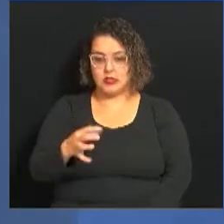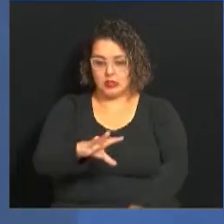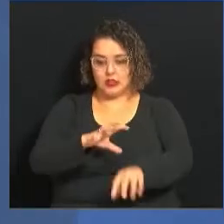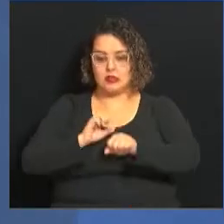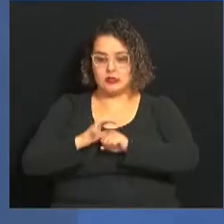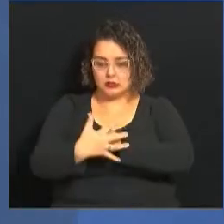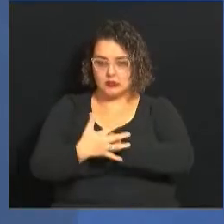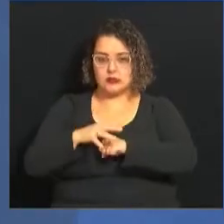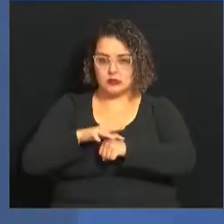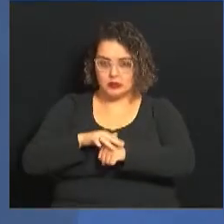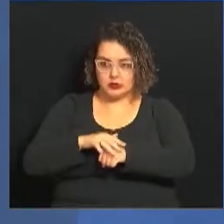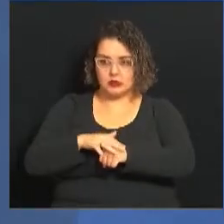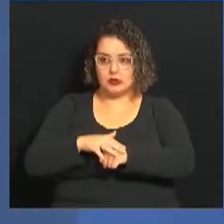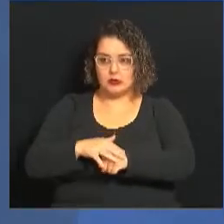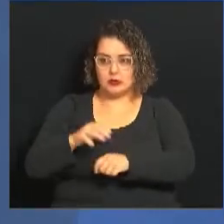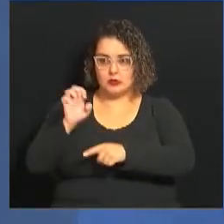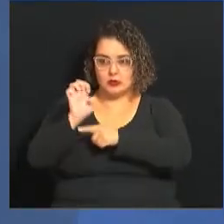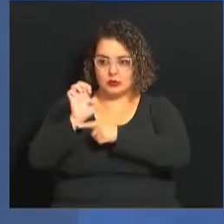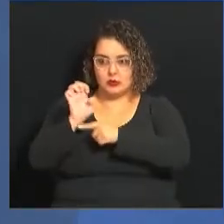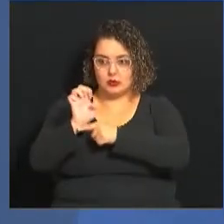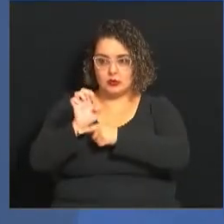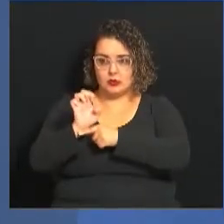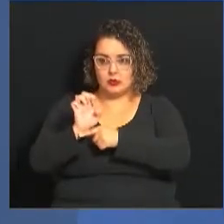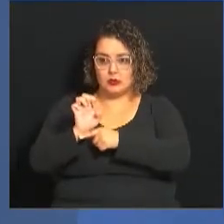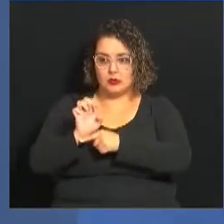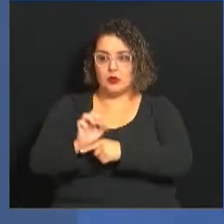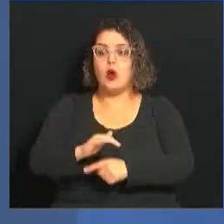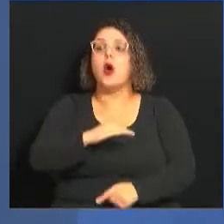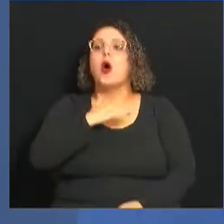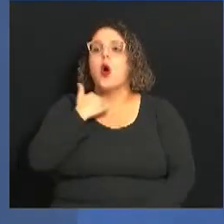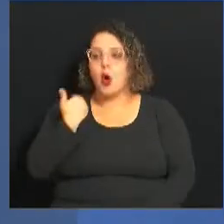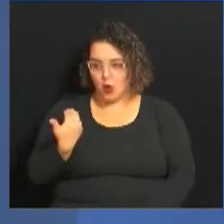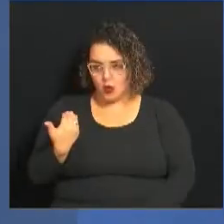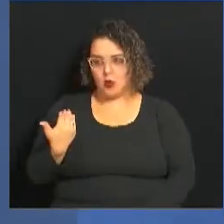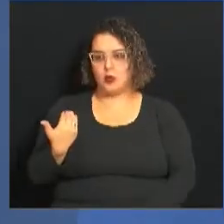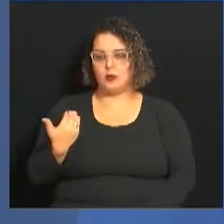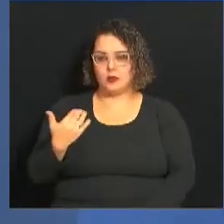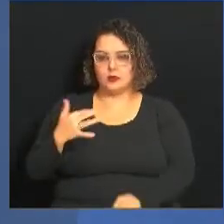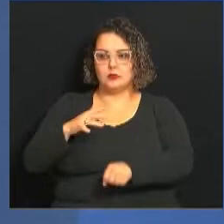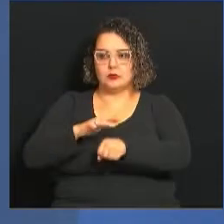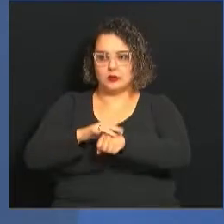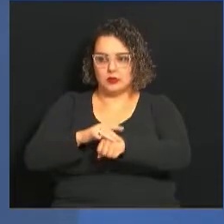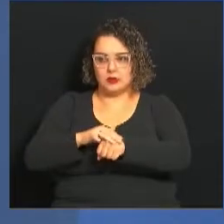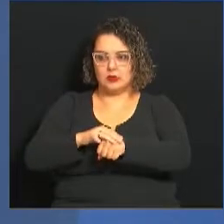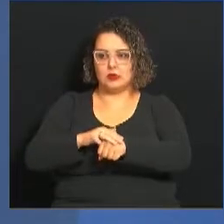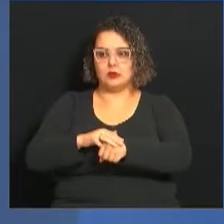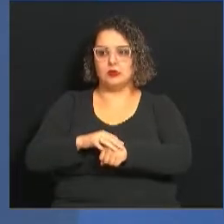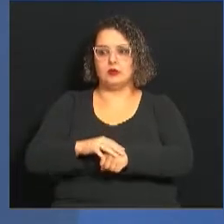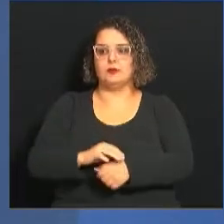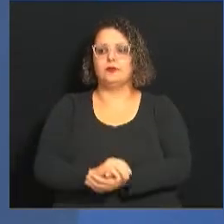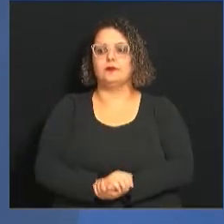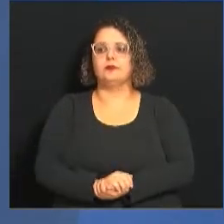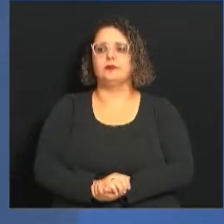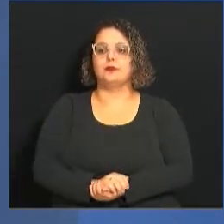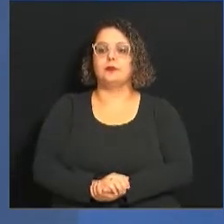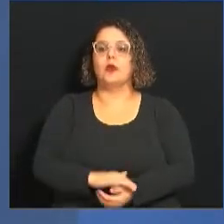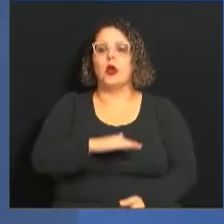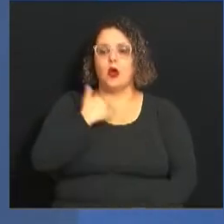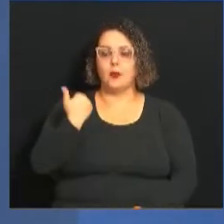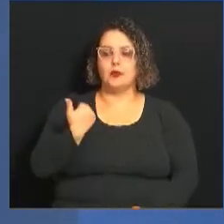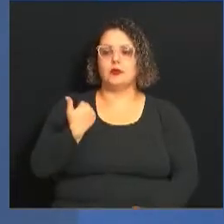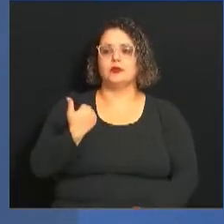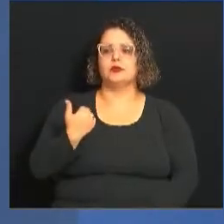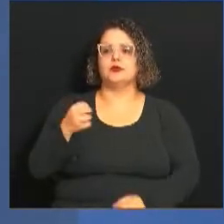São Paulo, são casos da doença, não, óbitos pela Covid-19. Óbitos no estado de São Paulo,